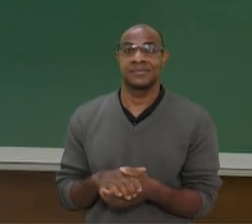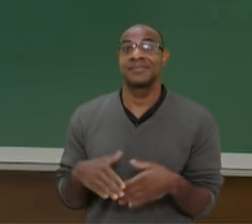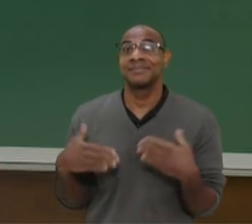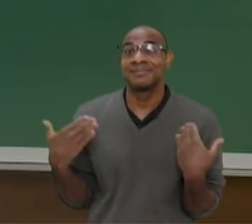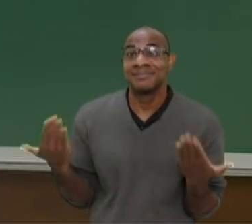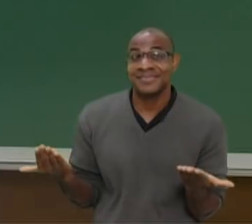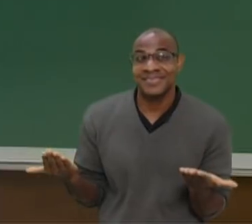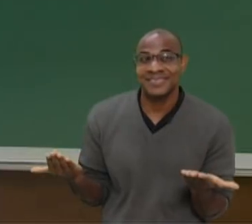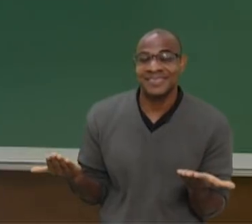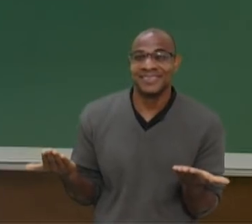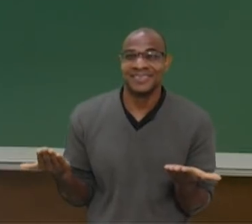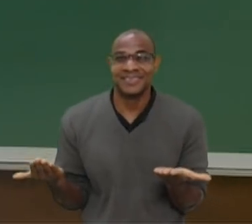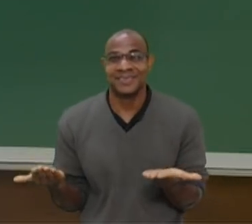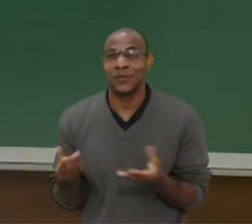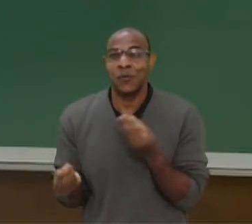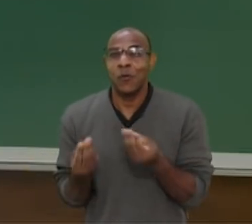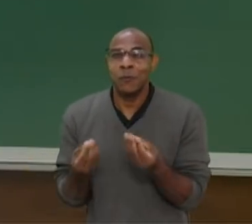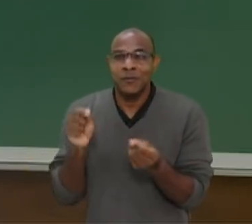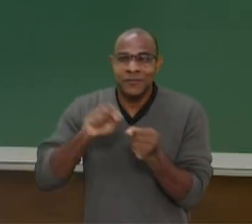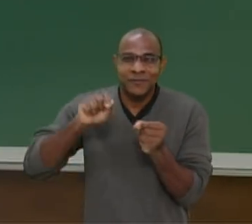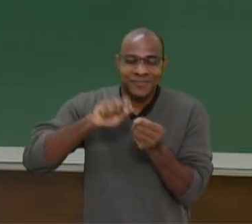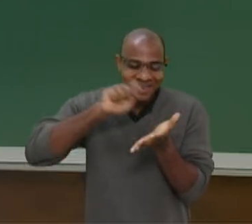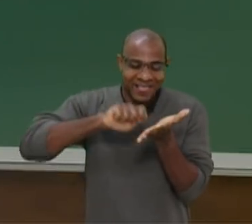daí, turma, como que está a produção?